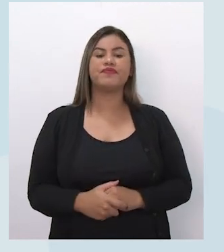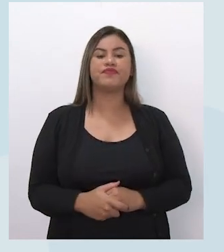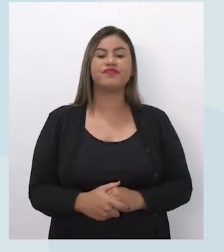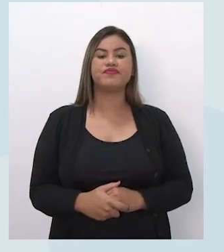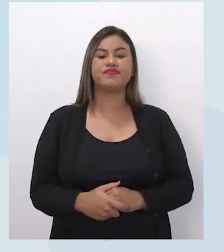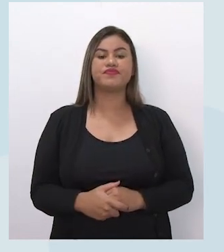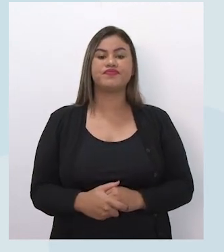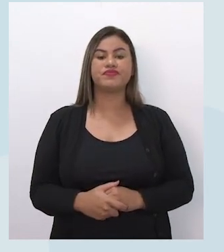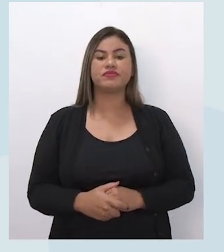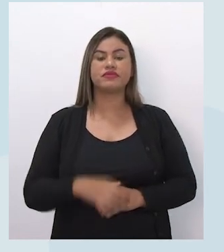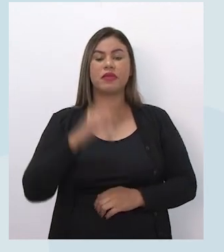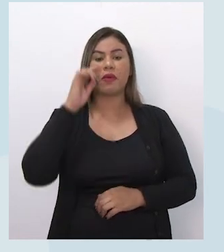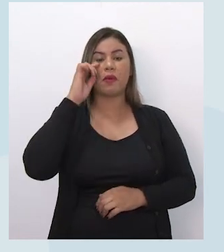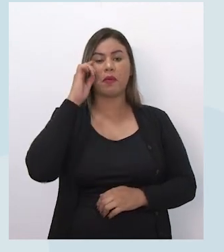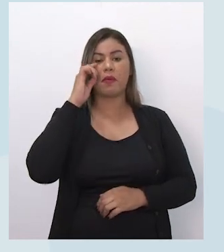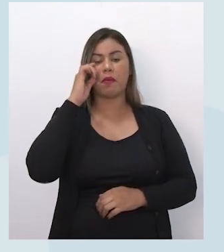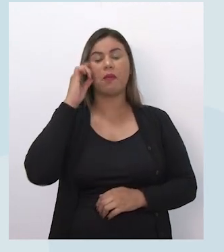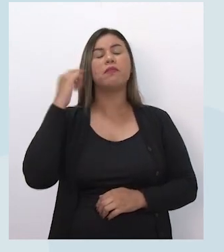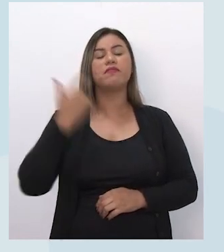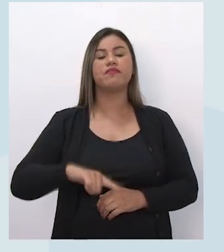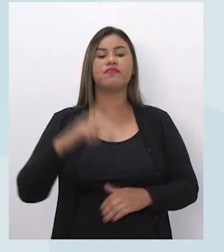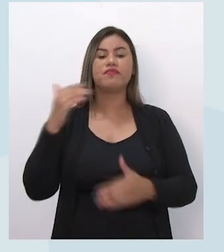E ainda, próximo slide.